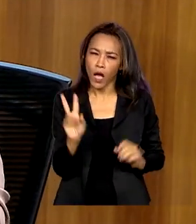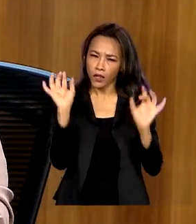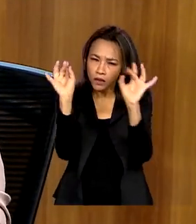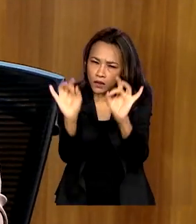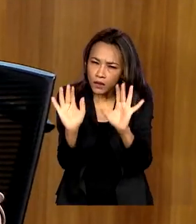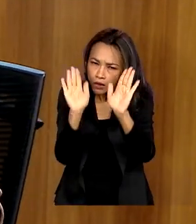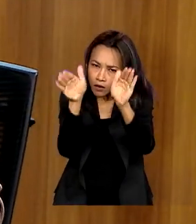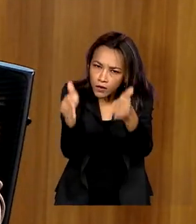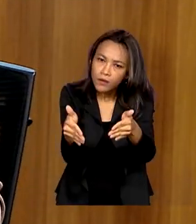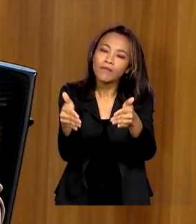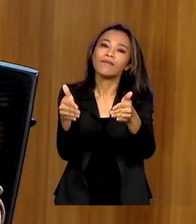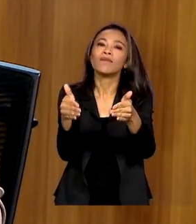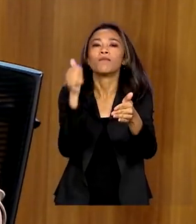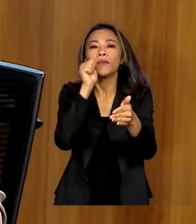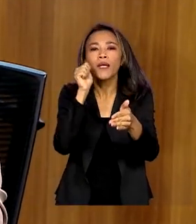para as mulheres em situação de violência?